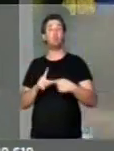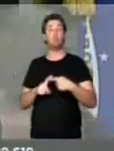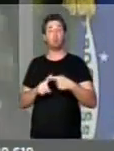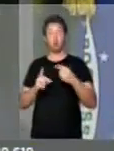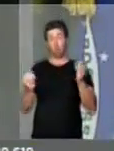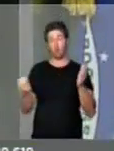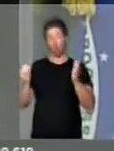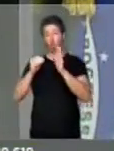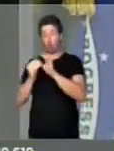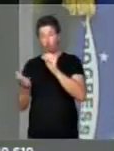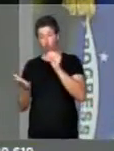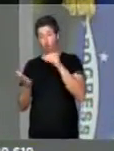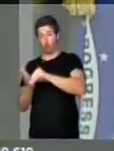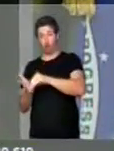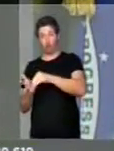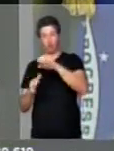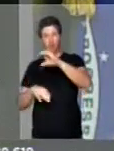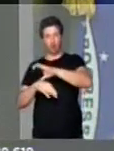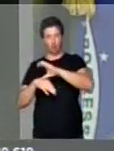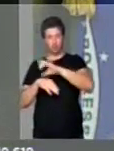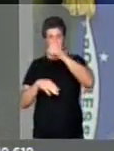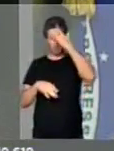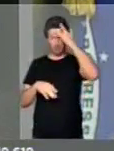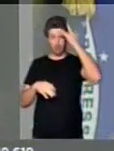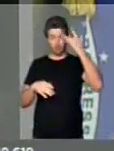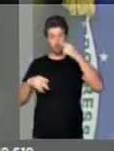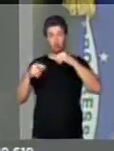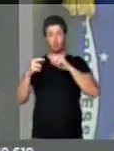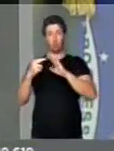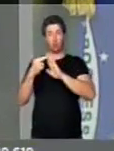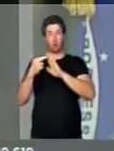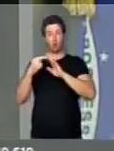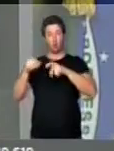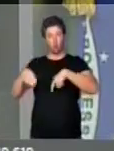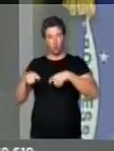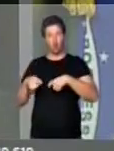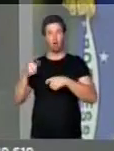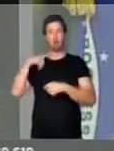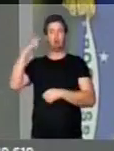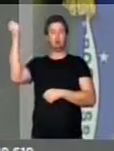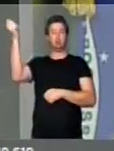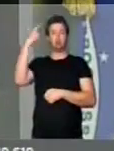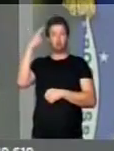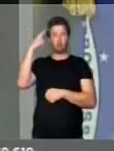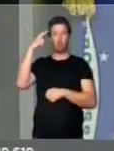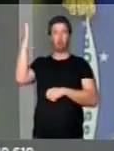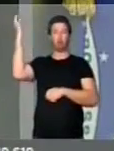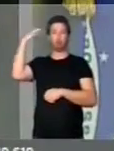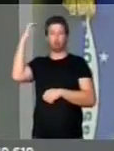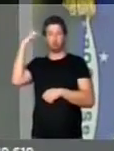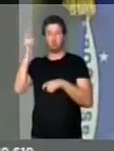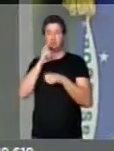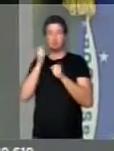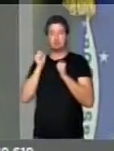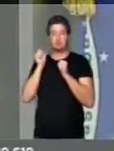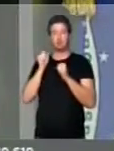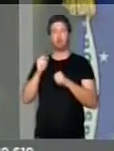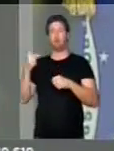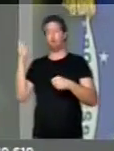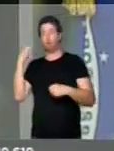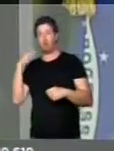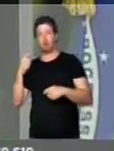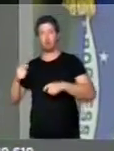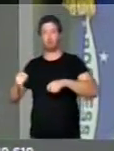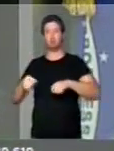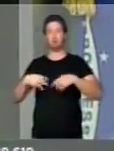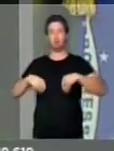escrito na Constituição Federal de que os trabalhadores rurais expostos ao sol, à chuva, ao frio, ao vento, ao sol,